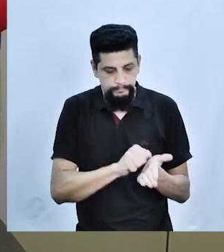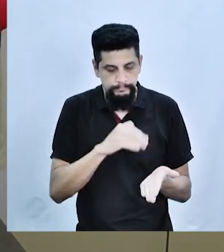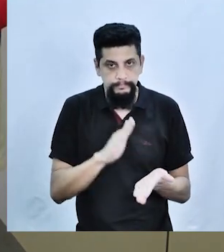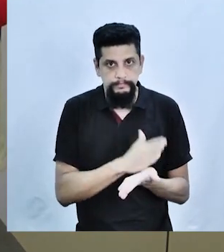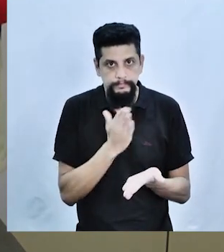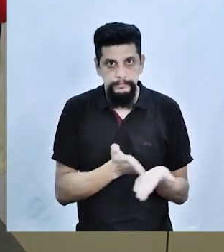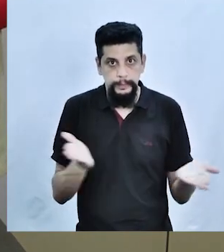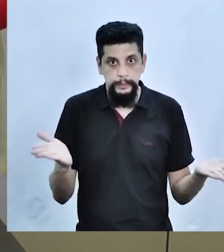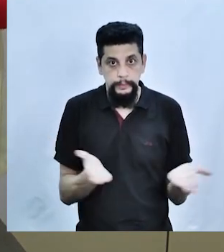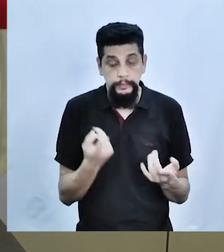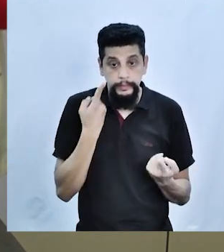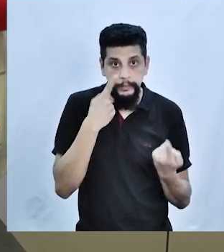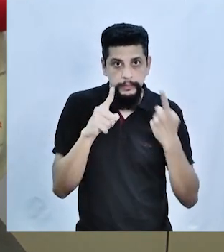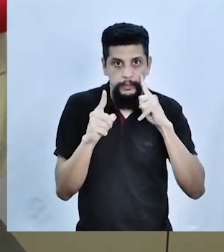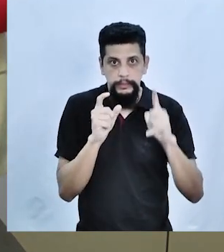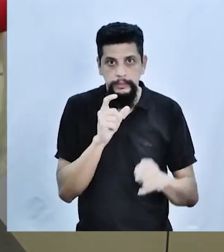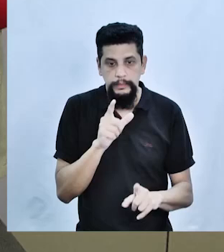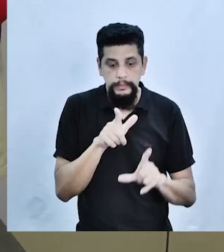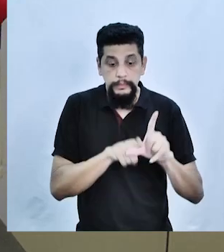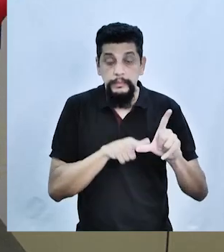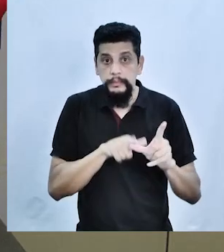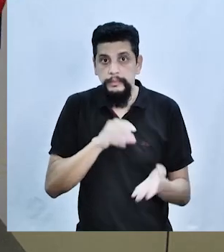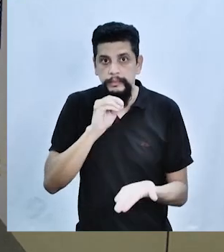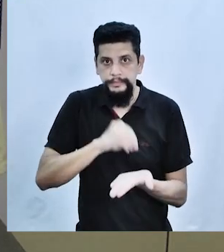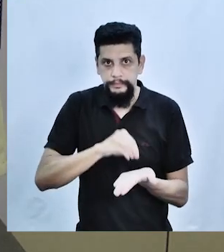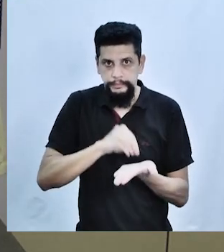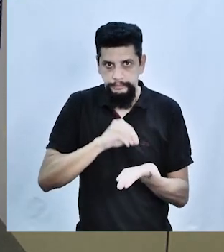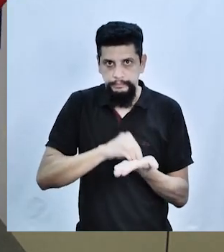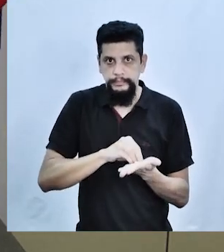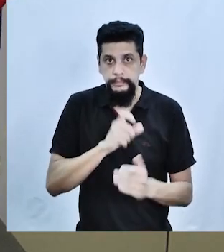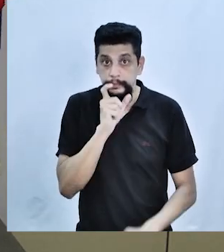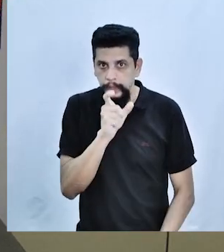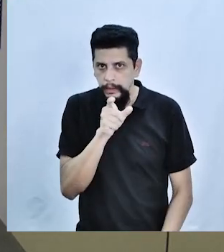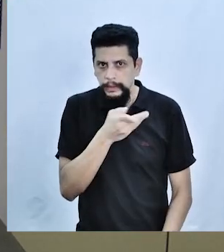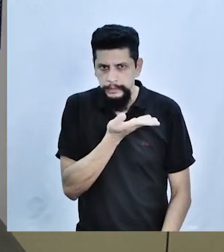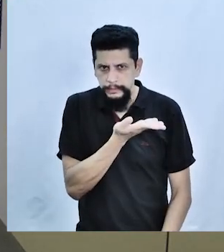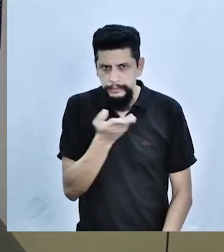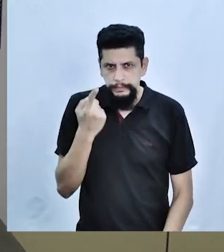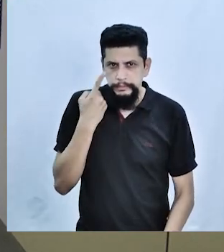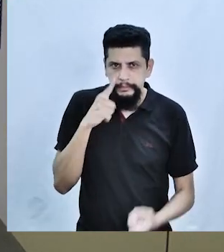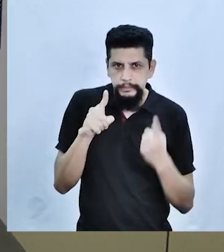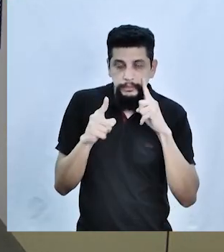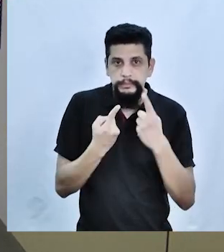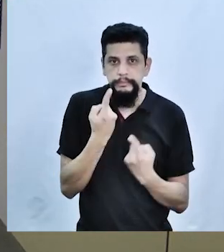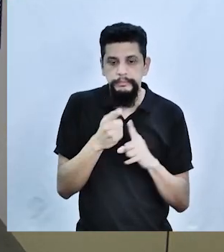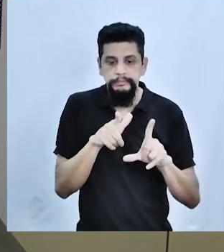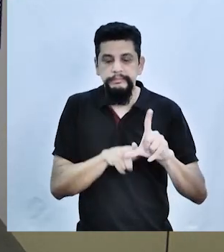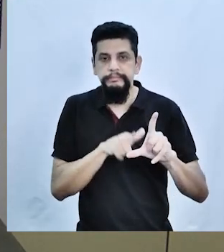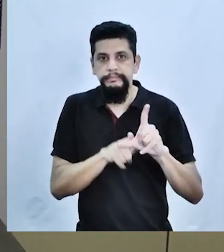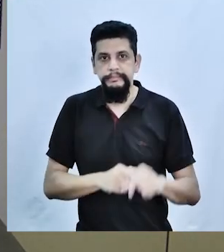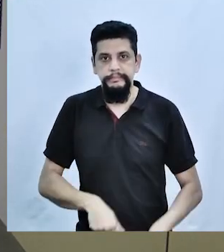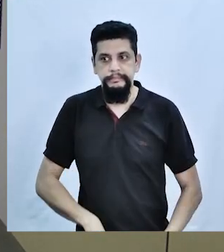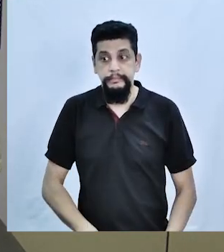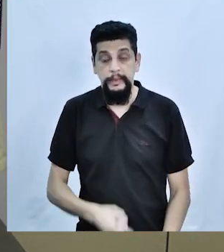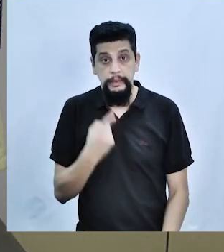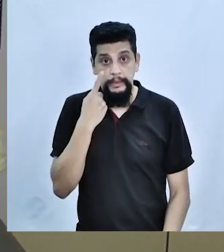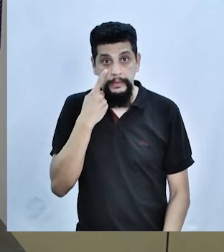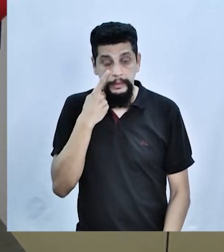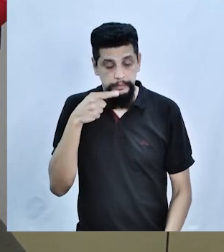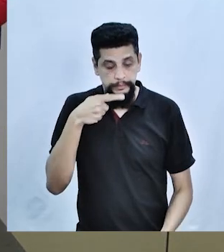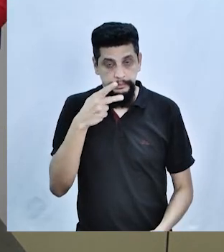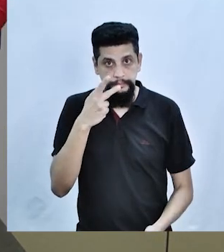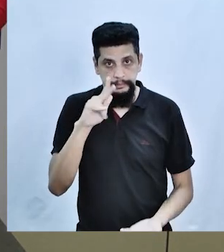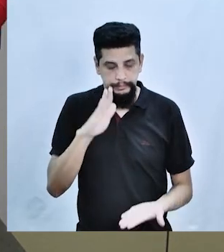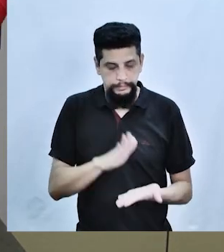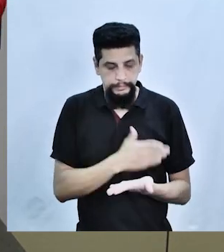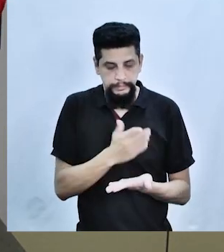isso aí. O registro do caderno de hoje era descobrir a letra que faltava na palavra. Você descobriu qual é essa letra? Então